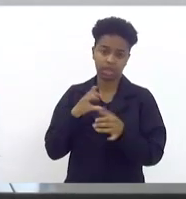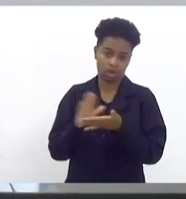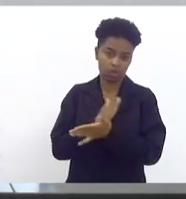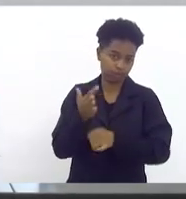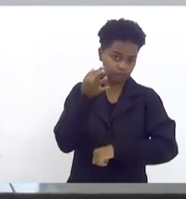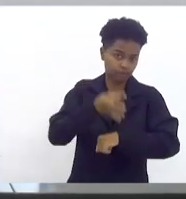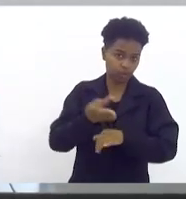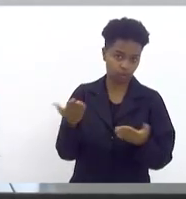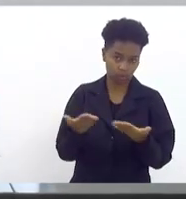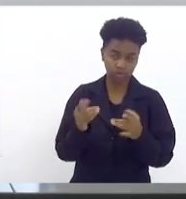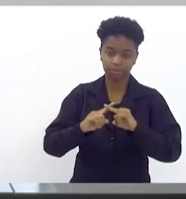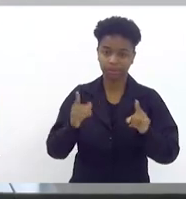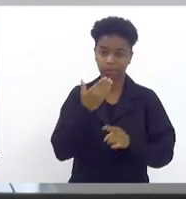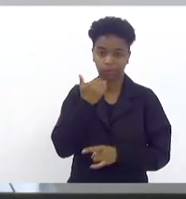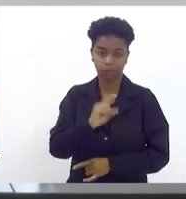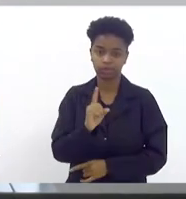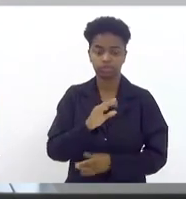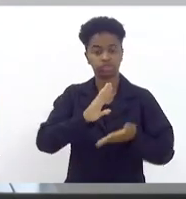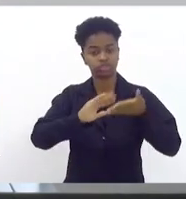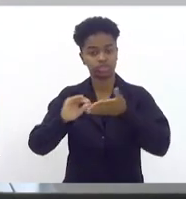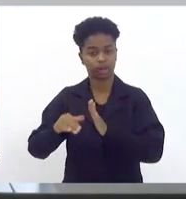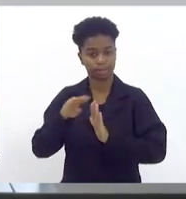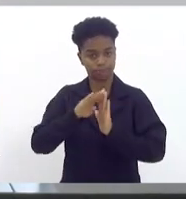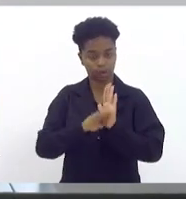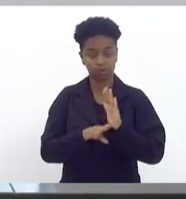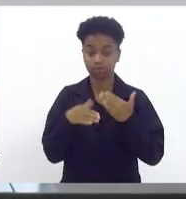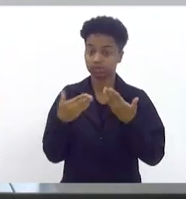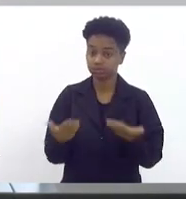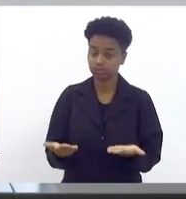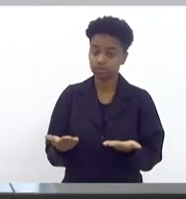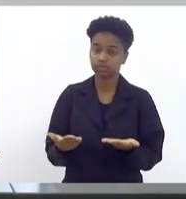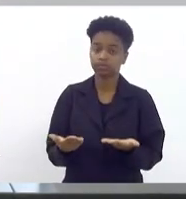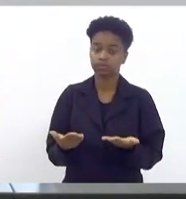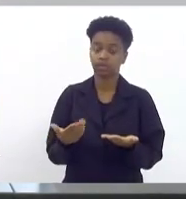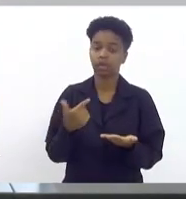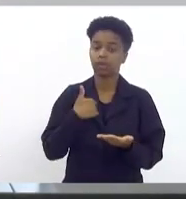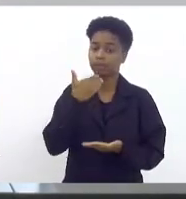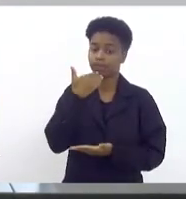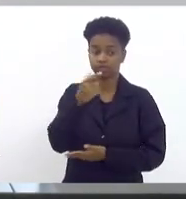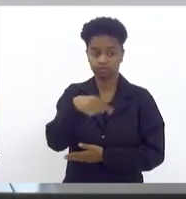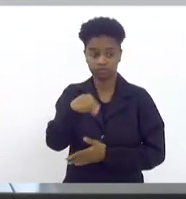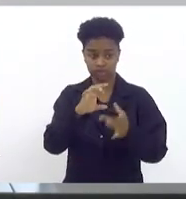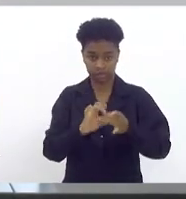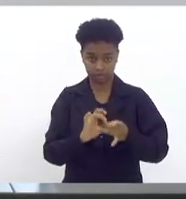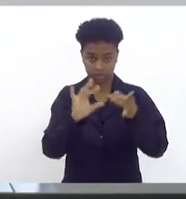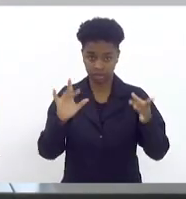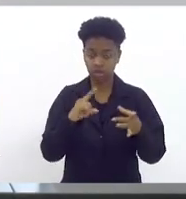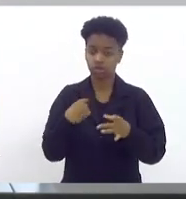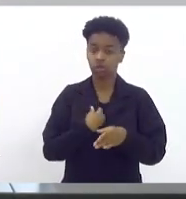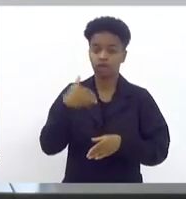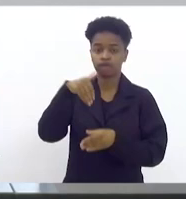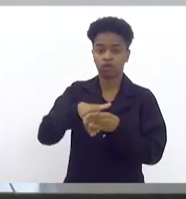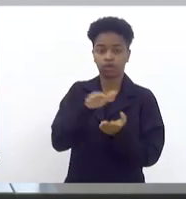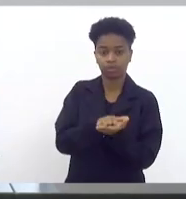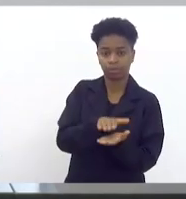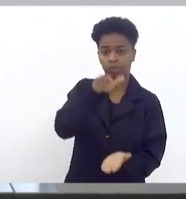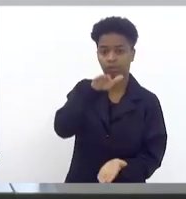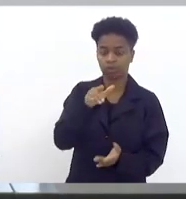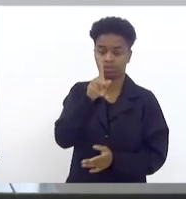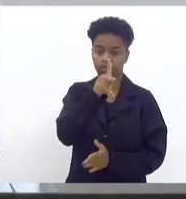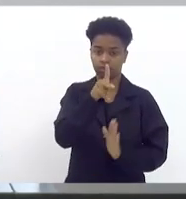não obstante as ausências, qualquer projeto de pauta. Então eu vou pedir autorização aqui ao colegiado para que a gente vote em bloco esses